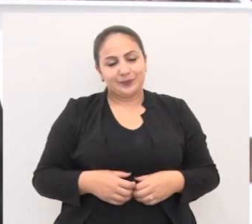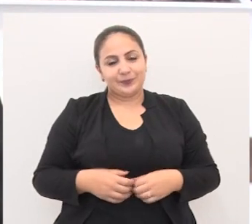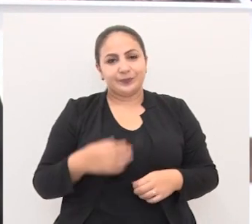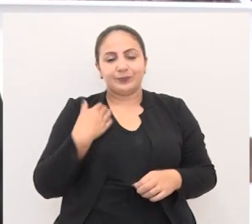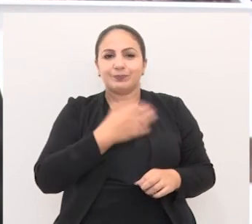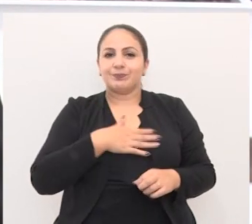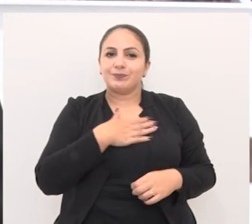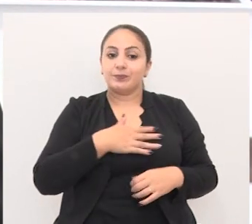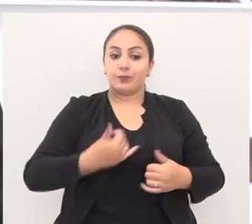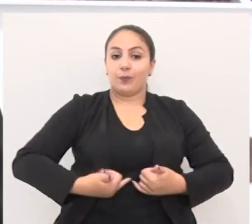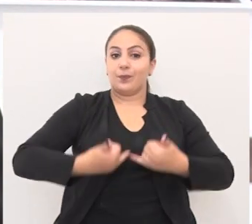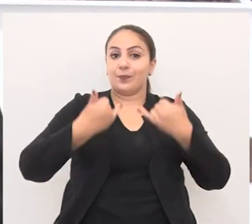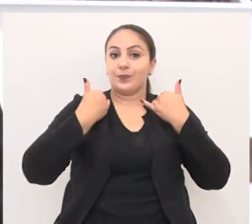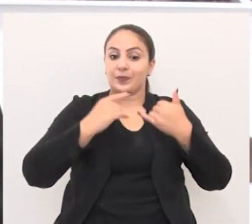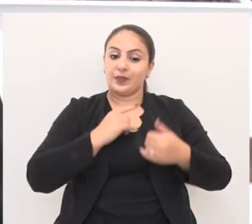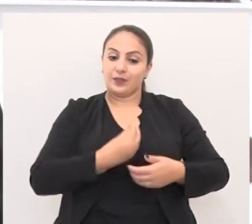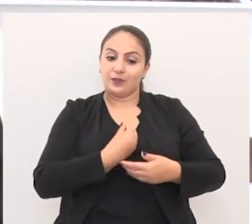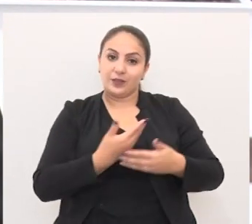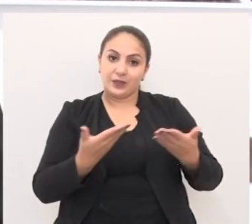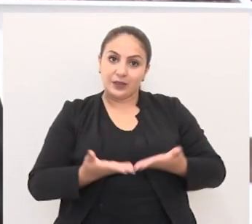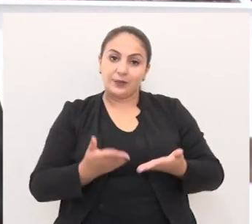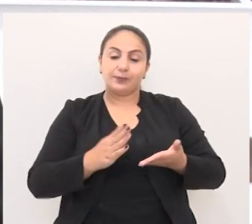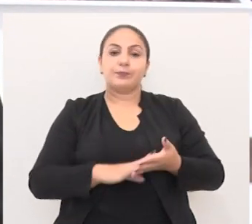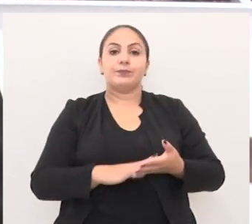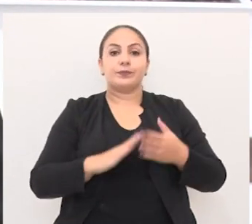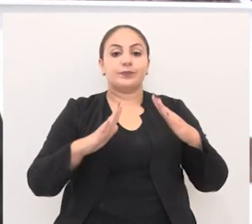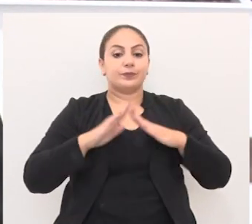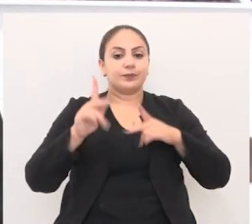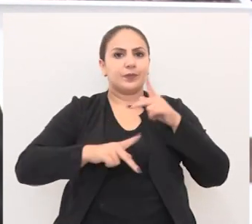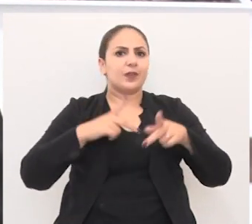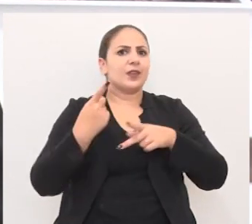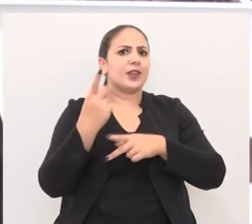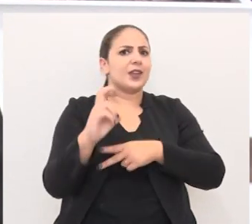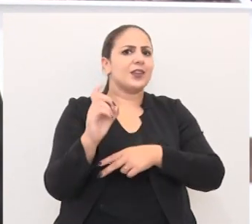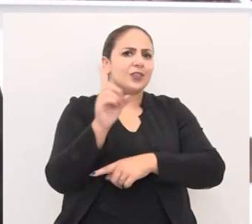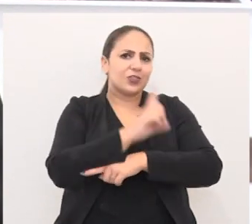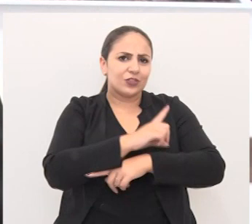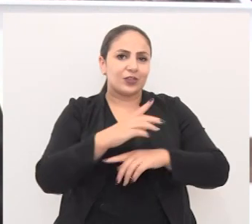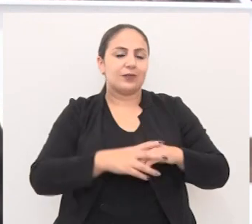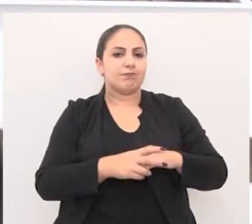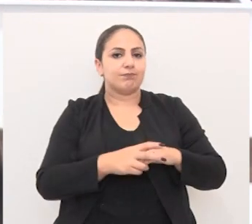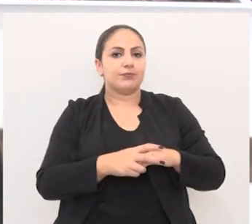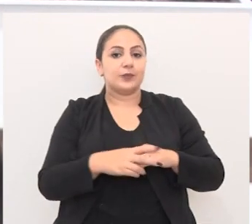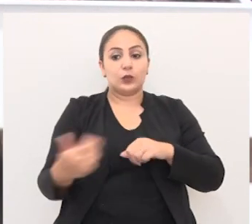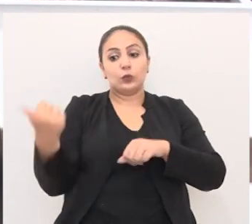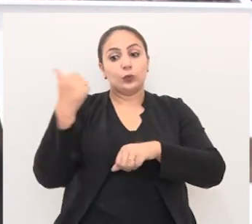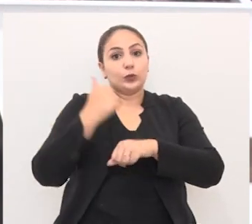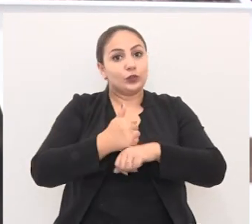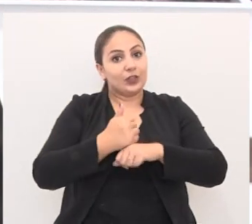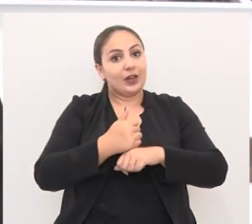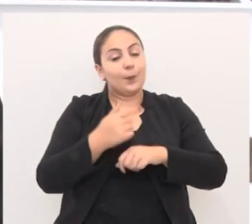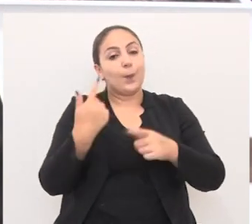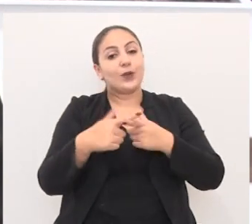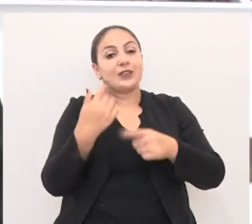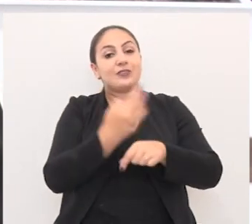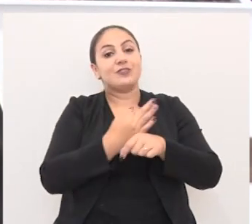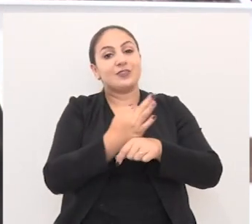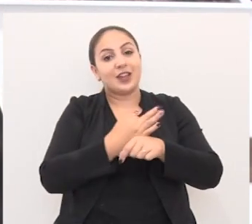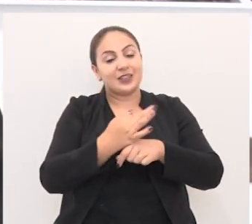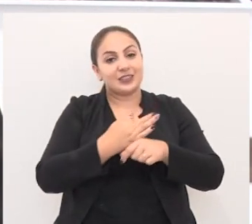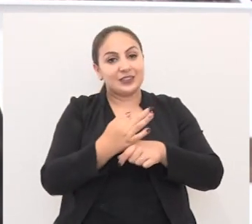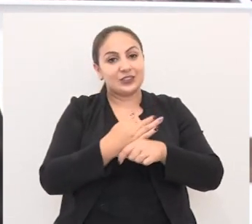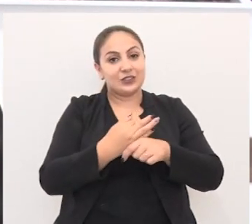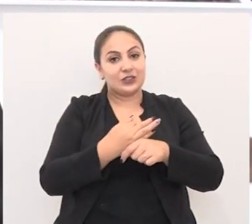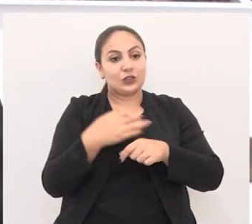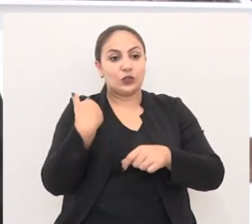uma satisfação, um orgulho estar aí comandando a Casa do Povo por 15 dias, em substituição aí às férias do nosso